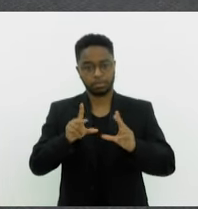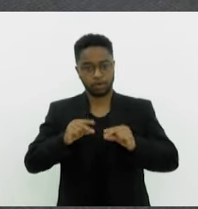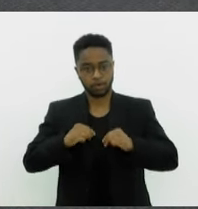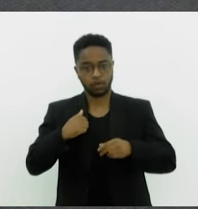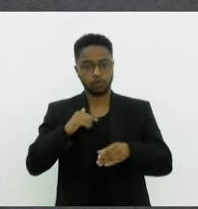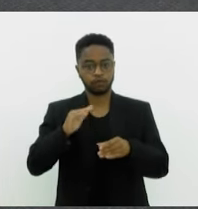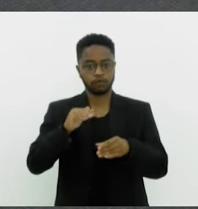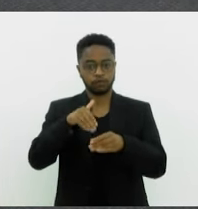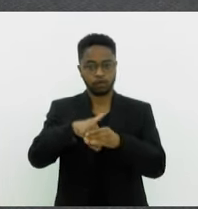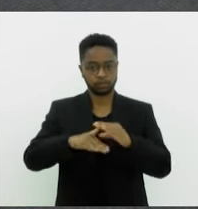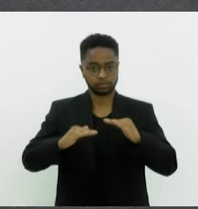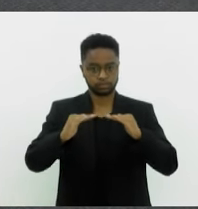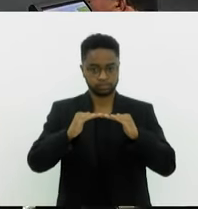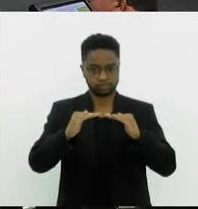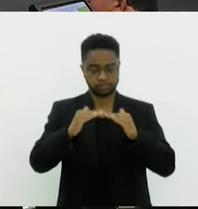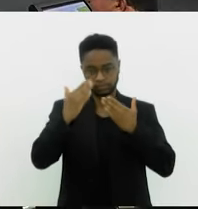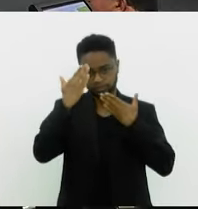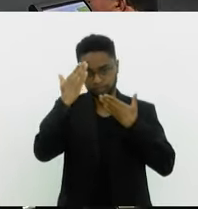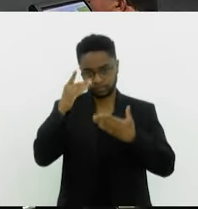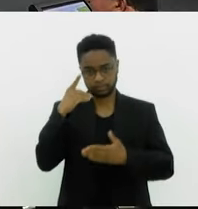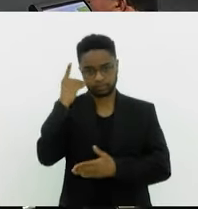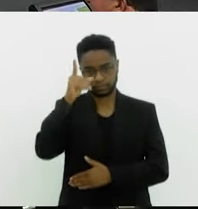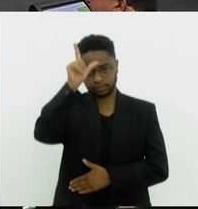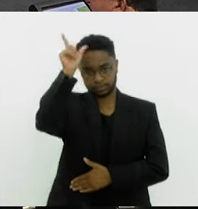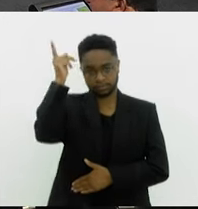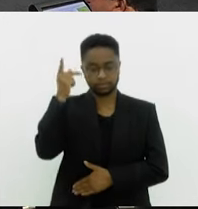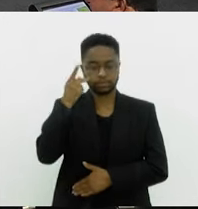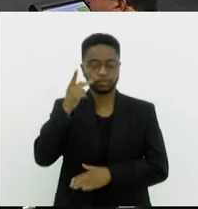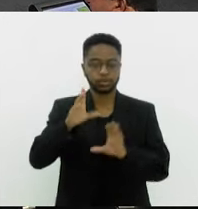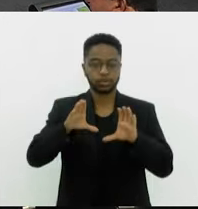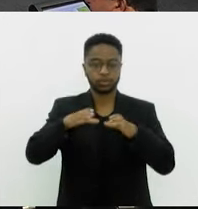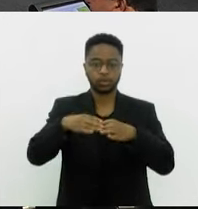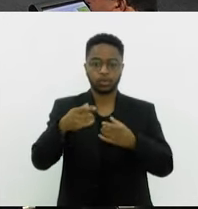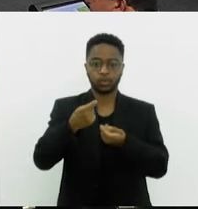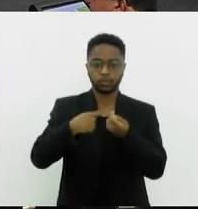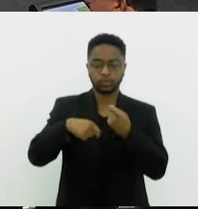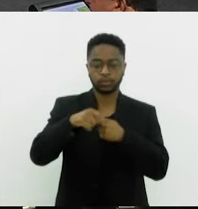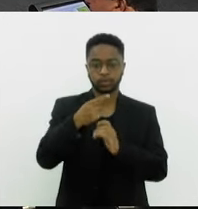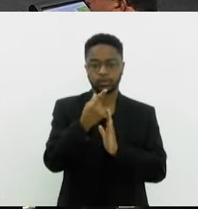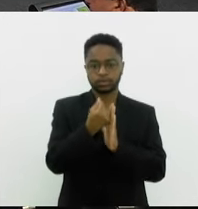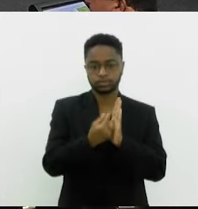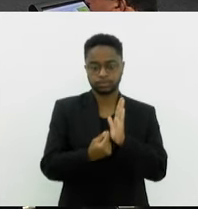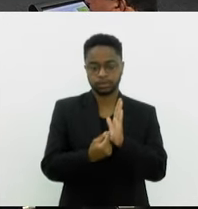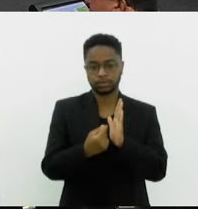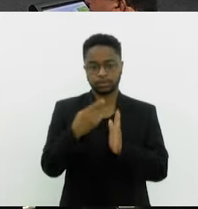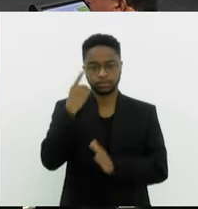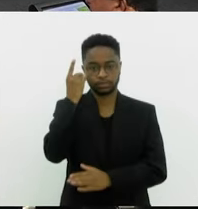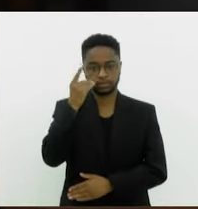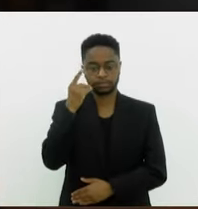favorável. Muito obrigado, deputado Luiz Paulo, pela Comissão de Orçamento. Deputado